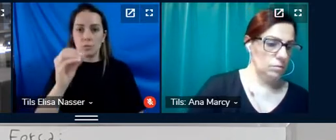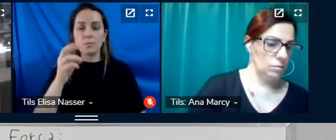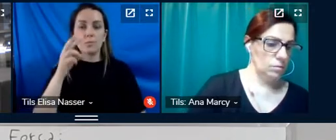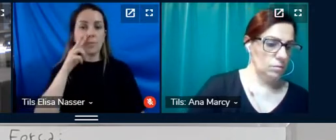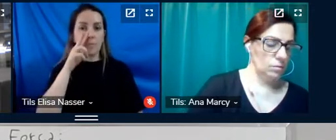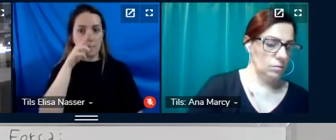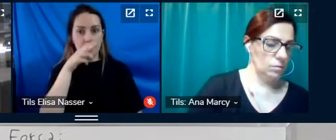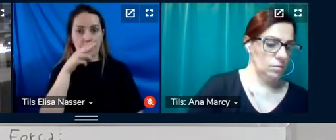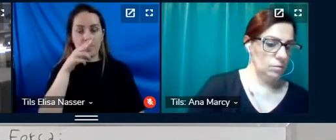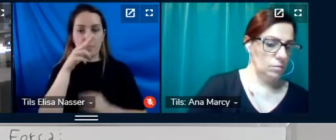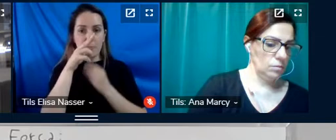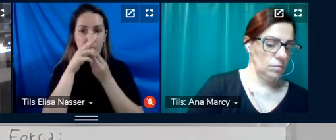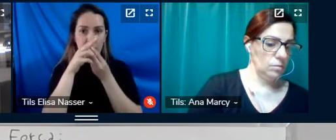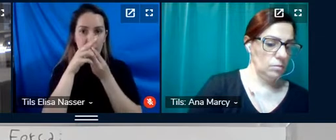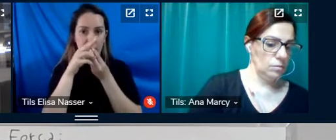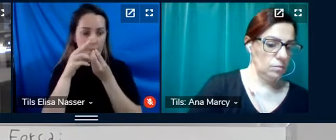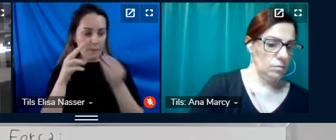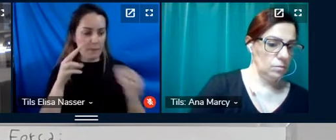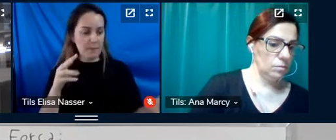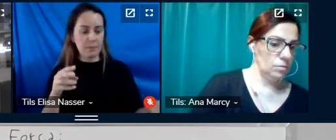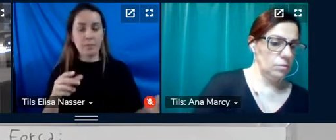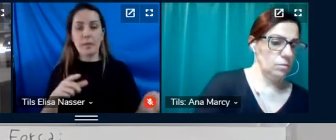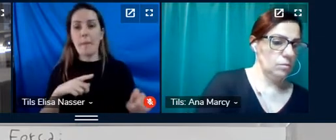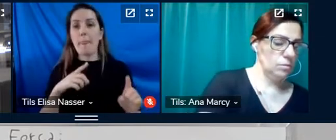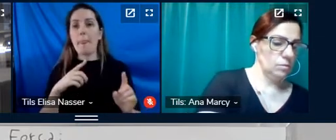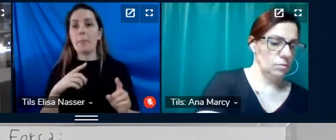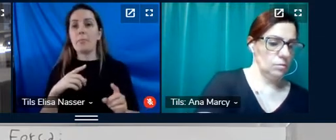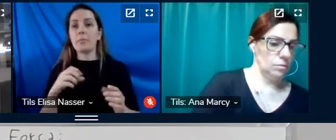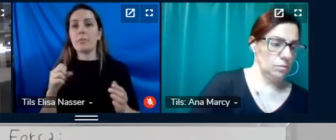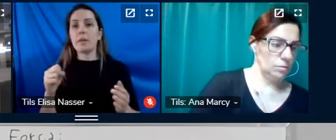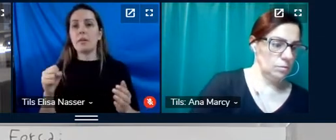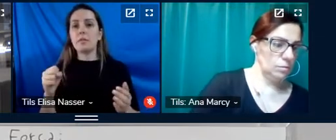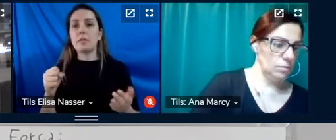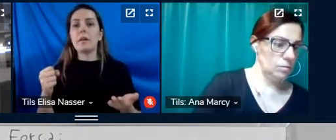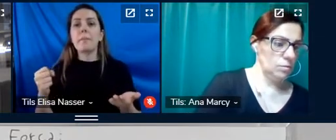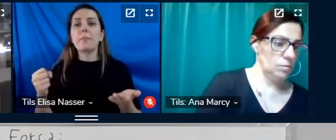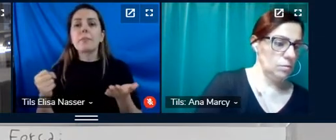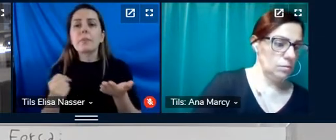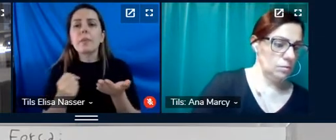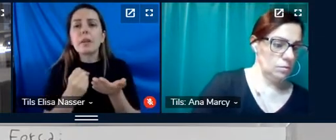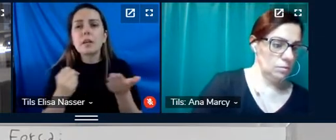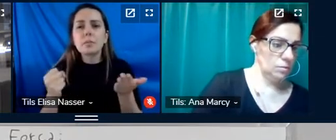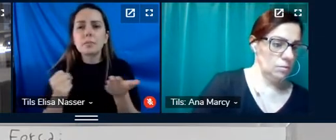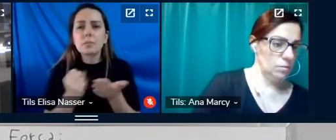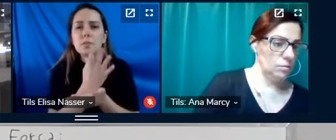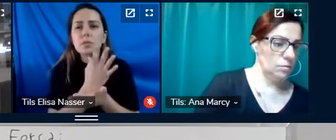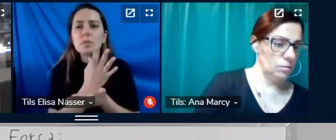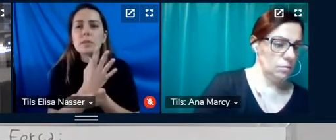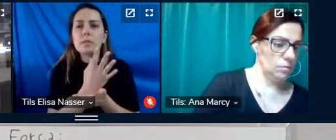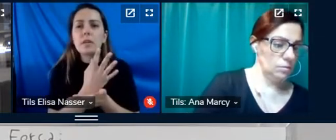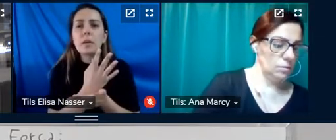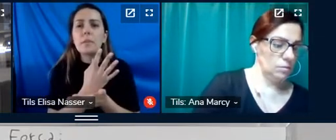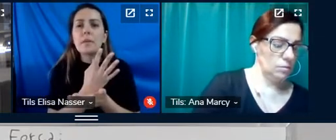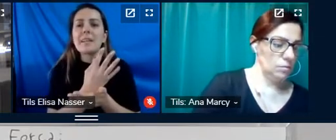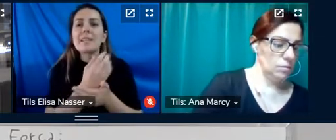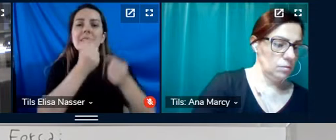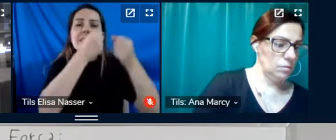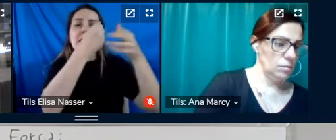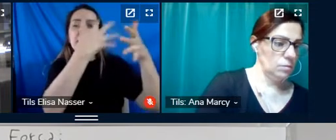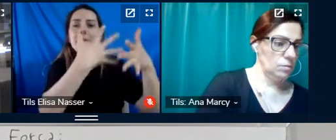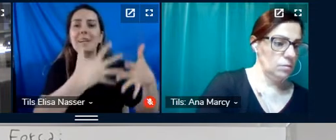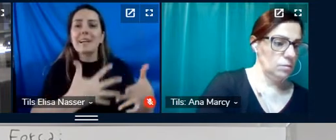Mas esse conceito surgiu para dar conta da gente conseguir explicar a interação